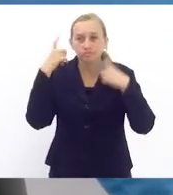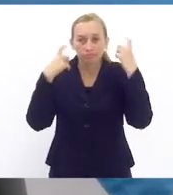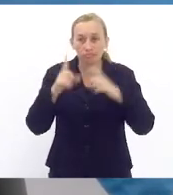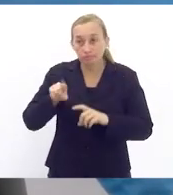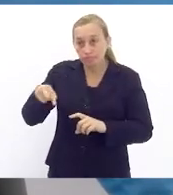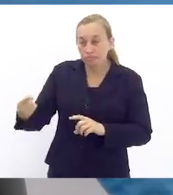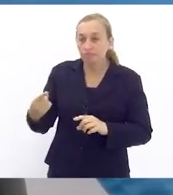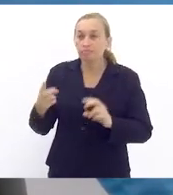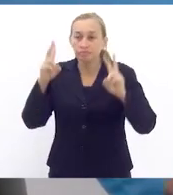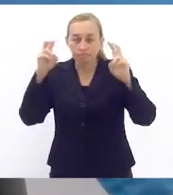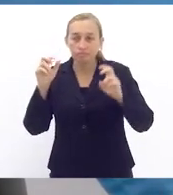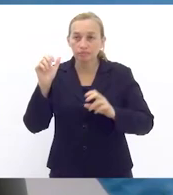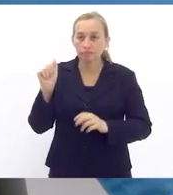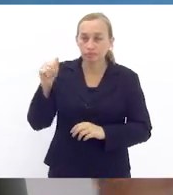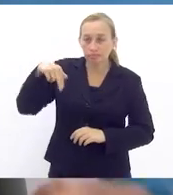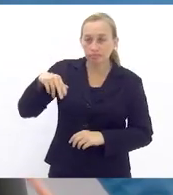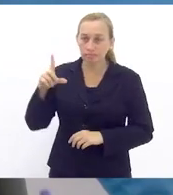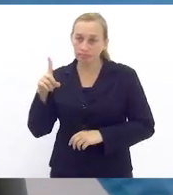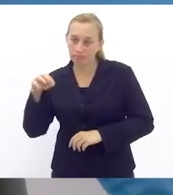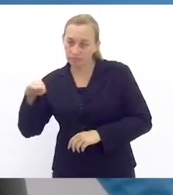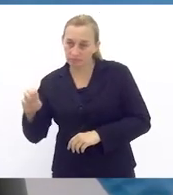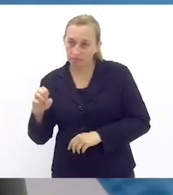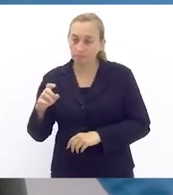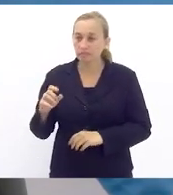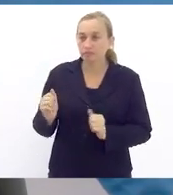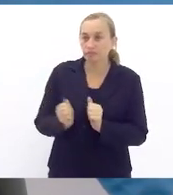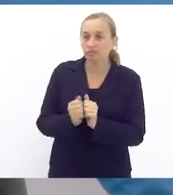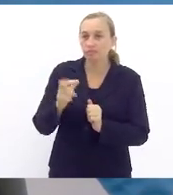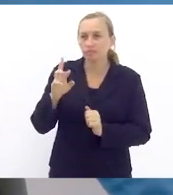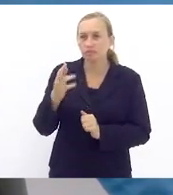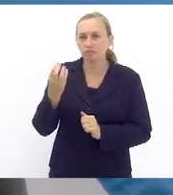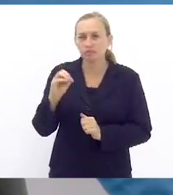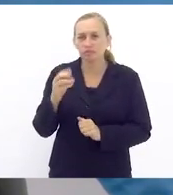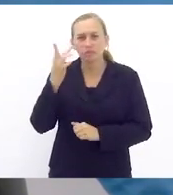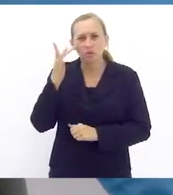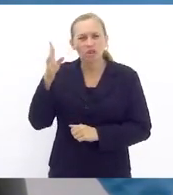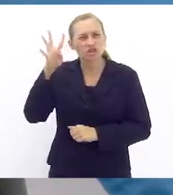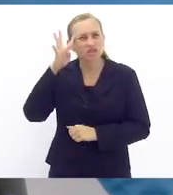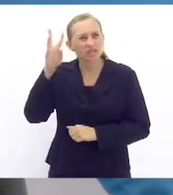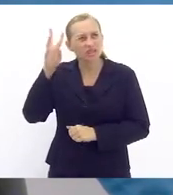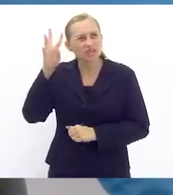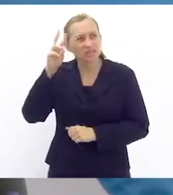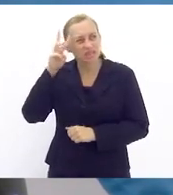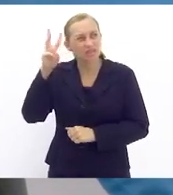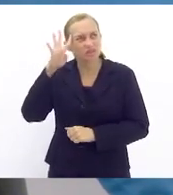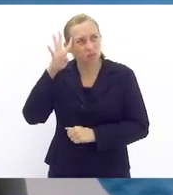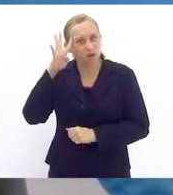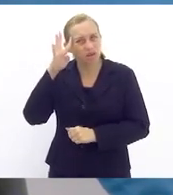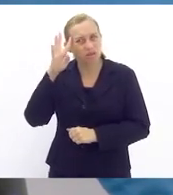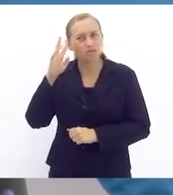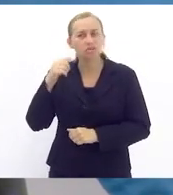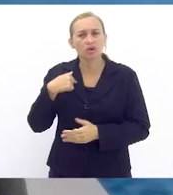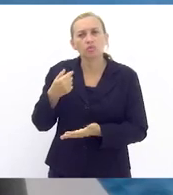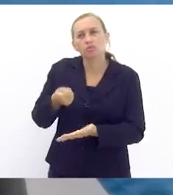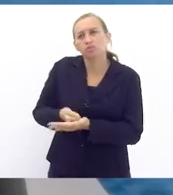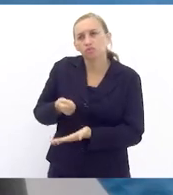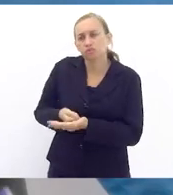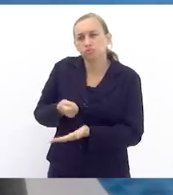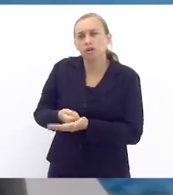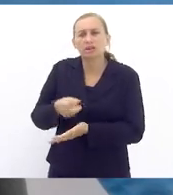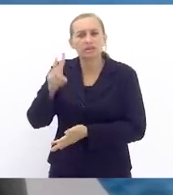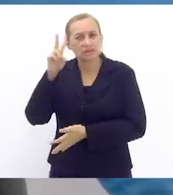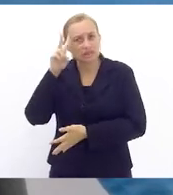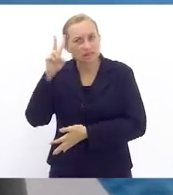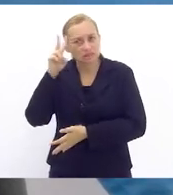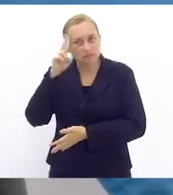depois a questão do andaime eu estive com o Rodrigo acho que na terça quarta-feira na terça-feira eu cobrei E aí na